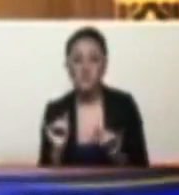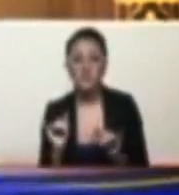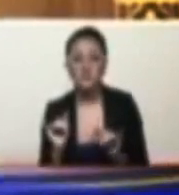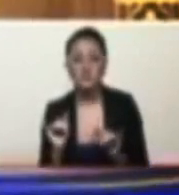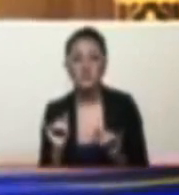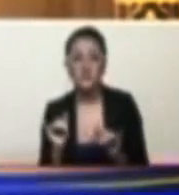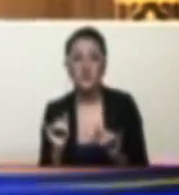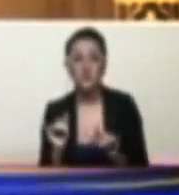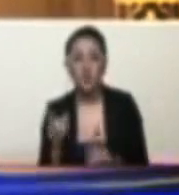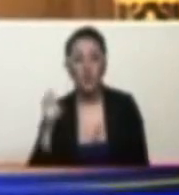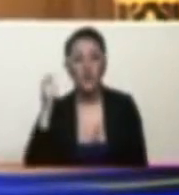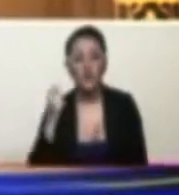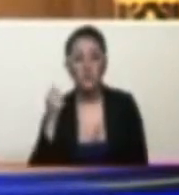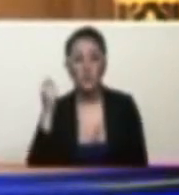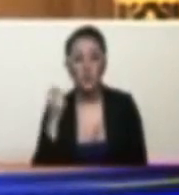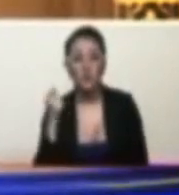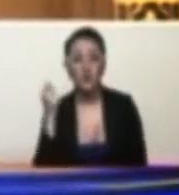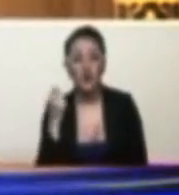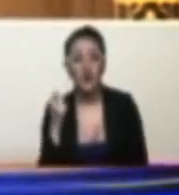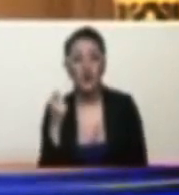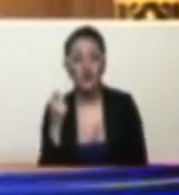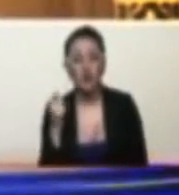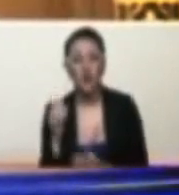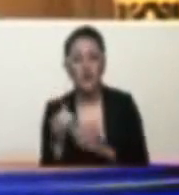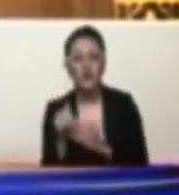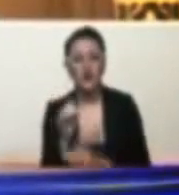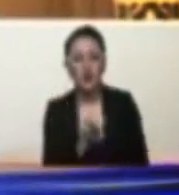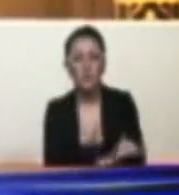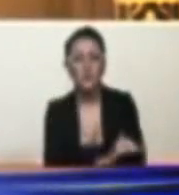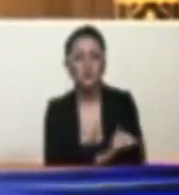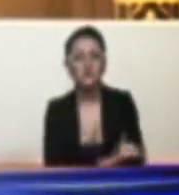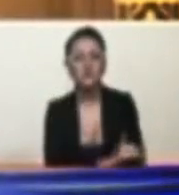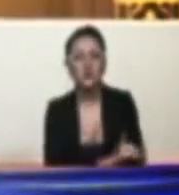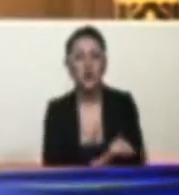as denúncias da oposição de que as eleições presidenciais na Venezuela foram fraudadas.